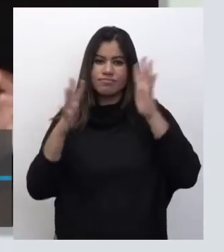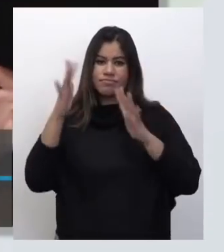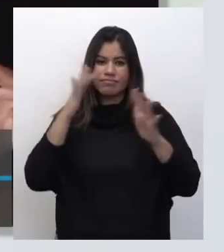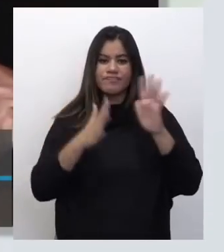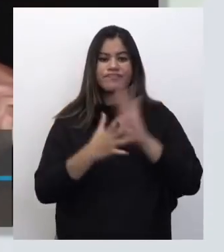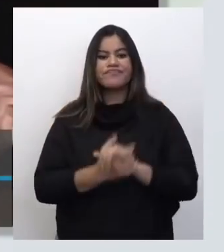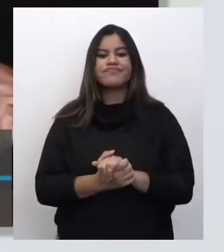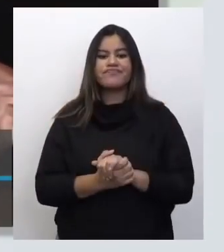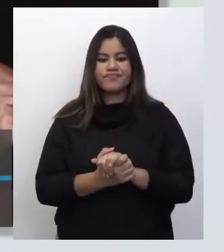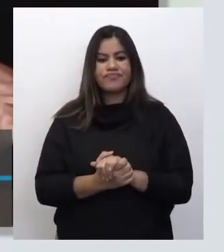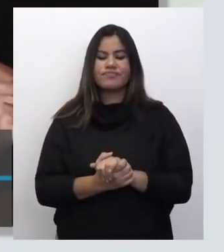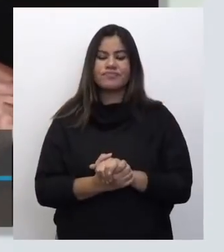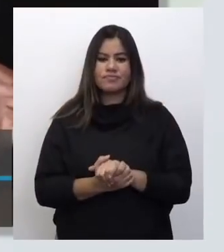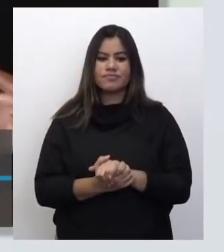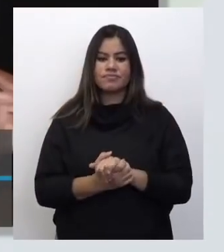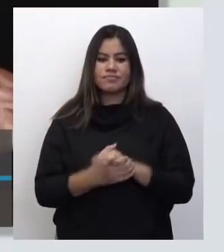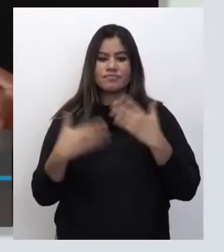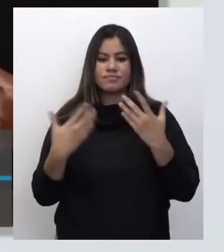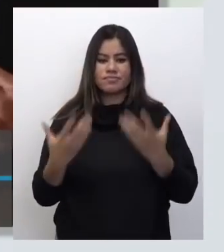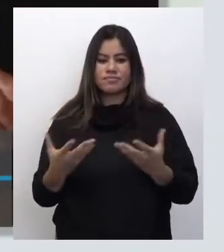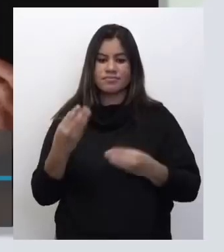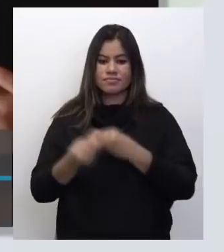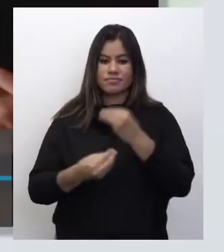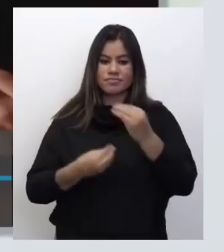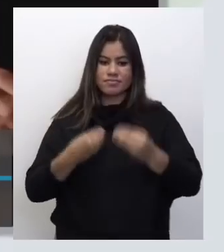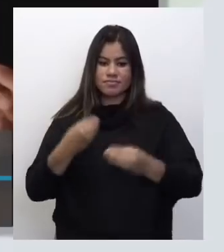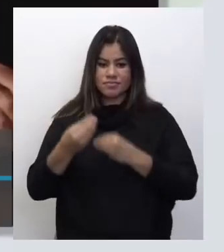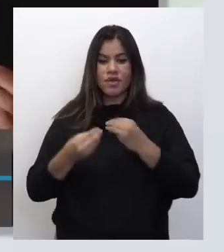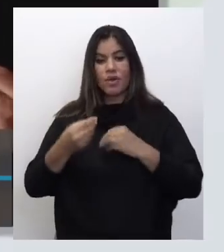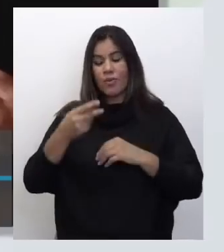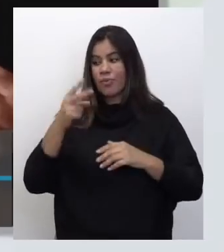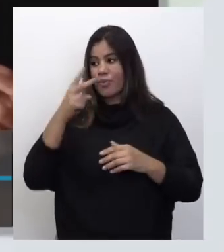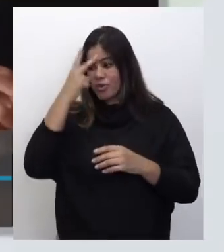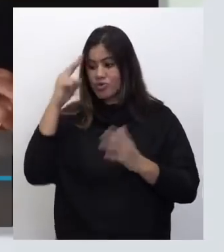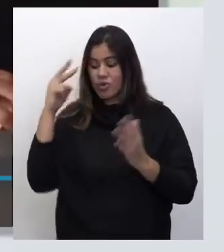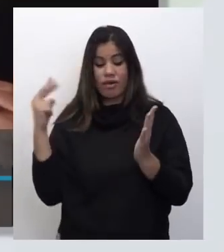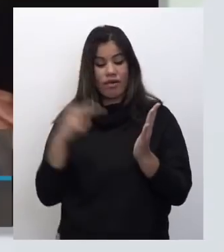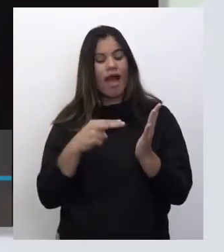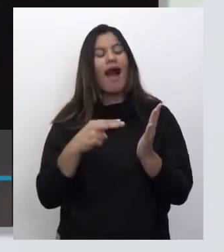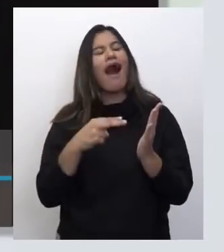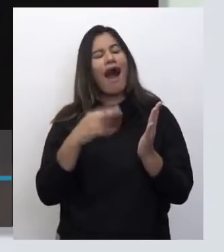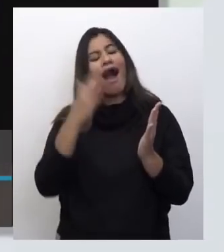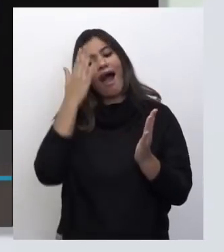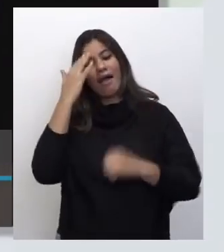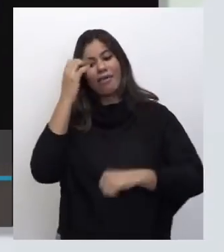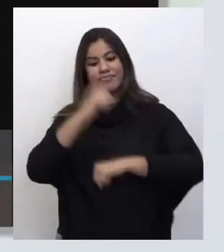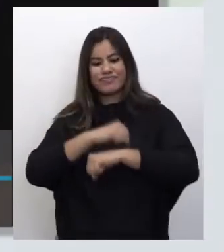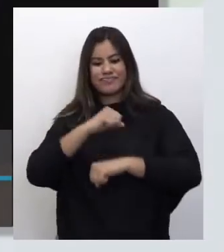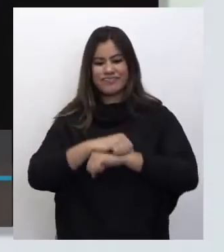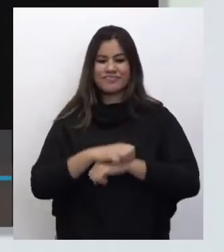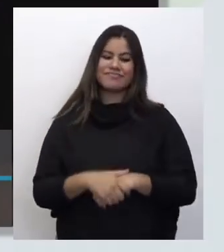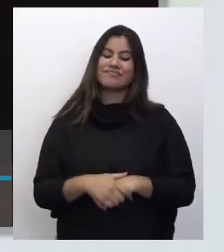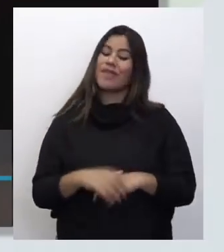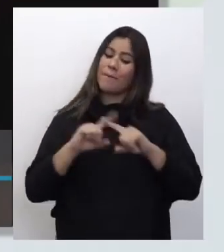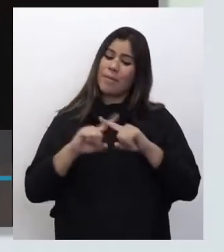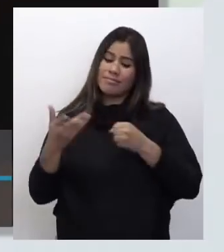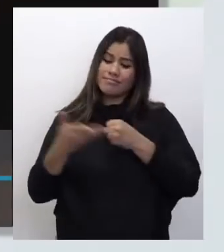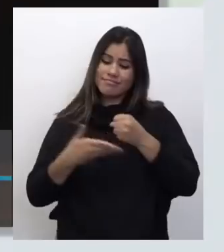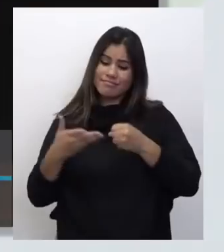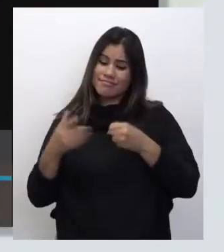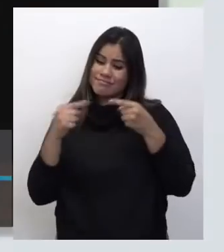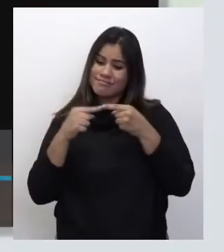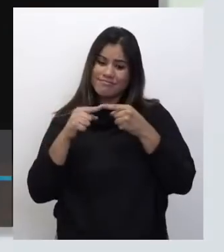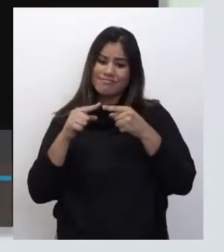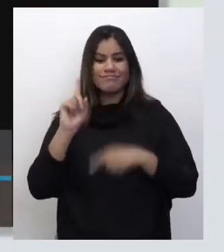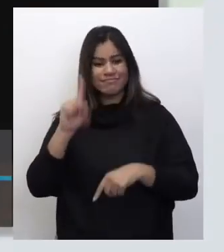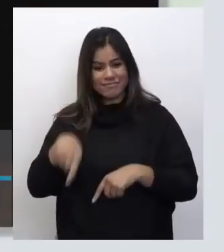for abrir essa janela hackeada, entender melhor do que se trata esse projeto. Mas basicamente é isso.